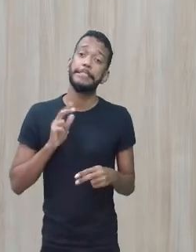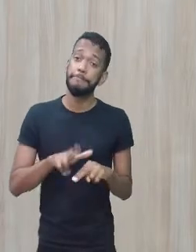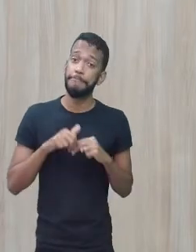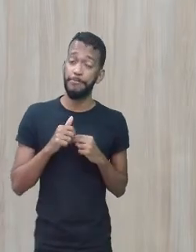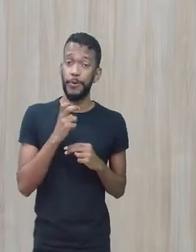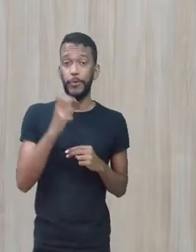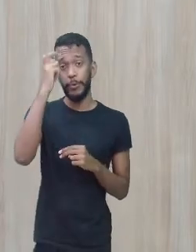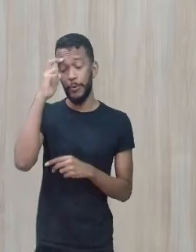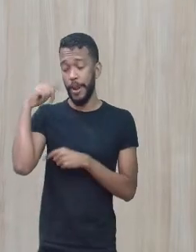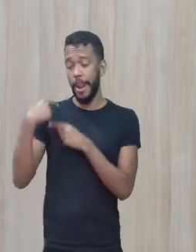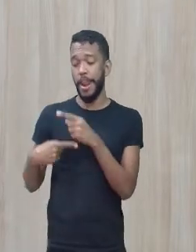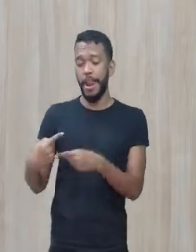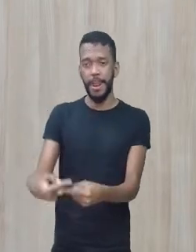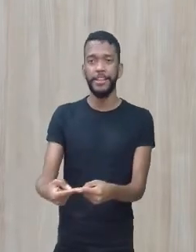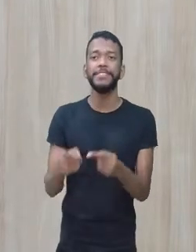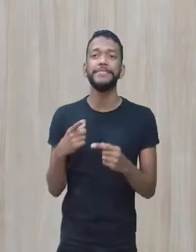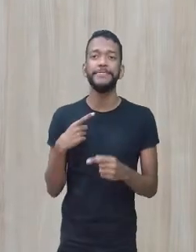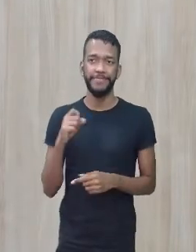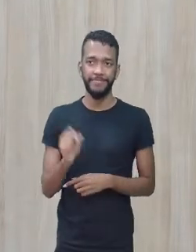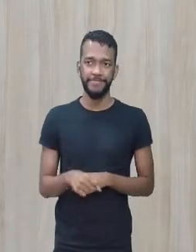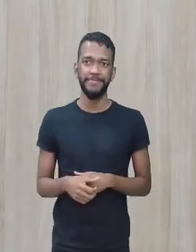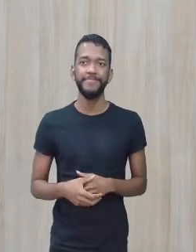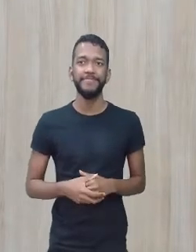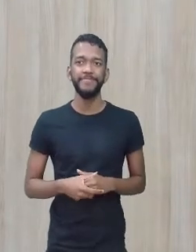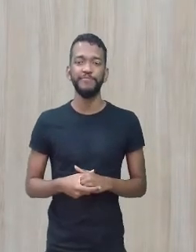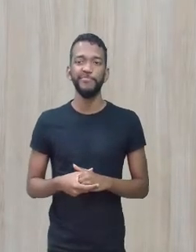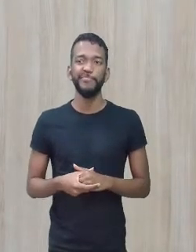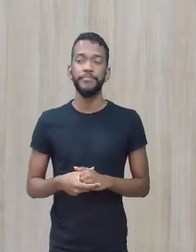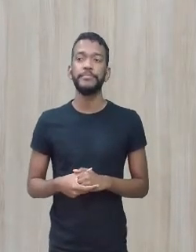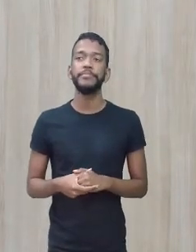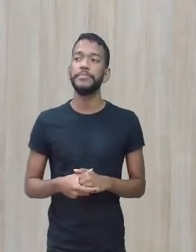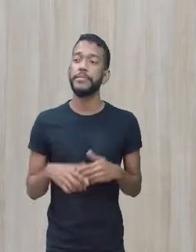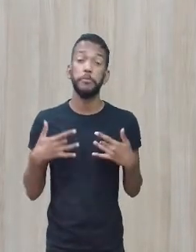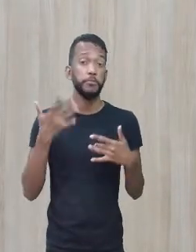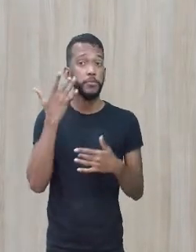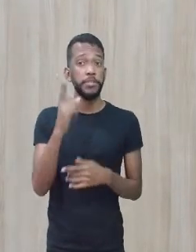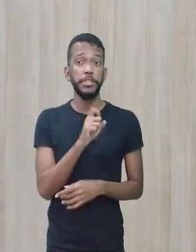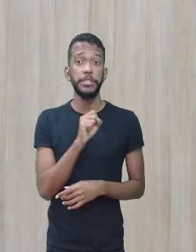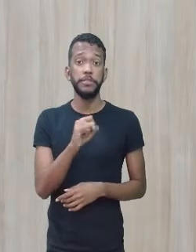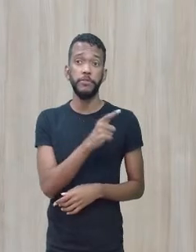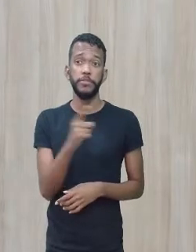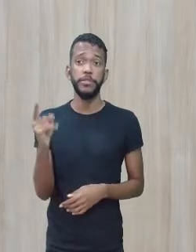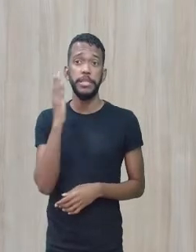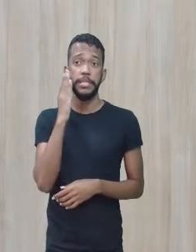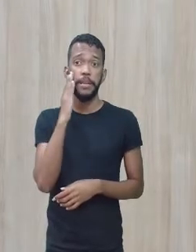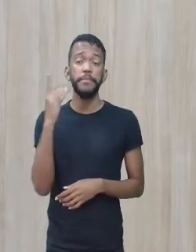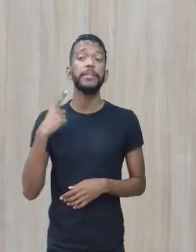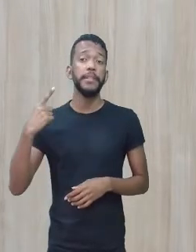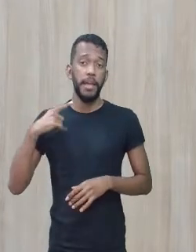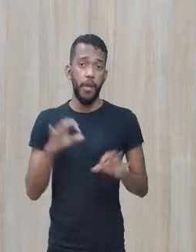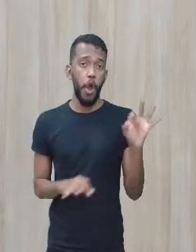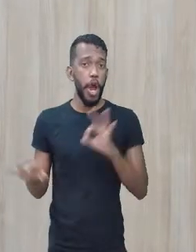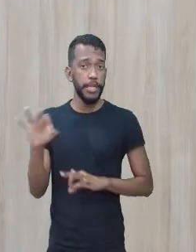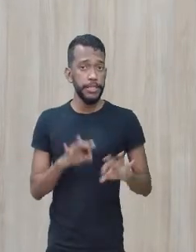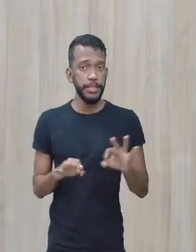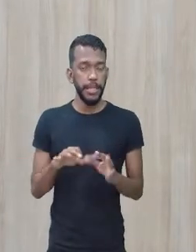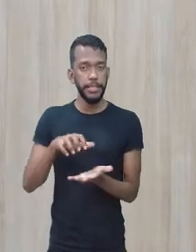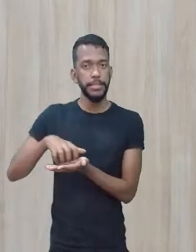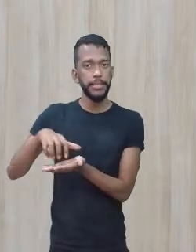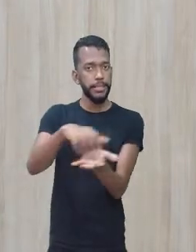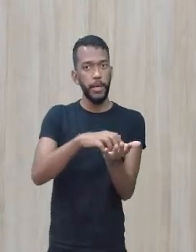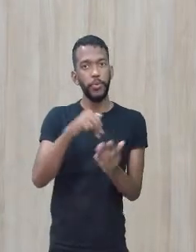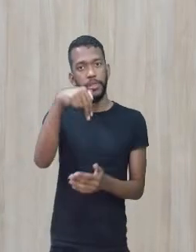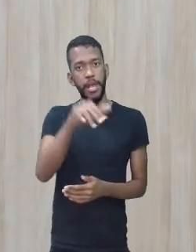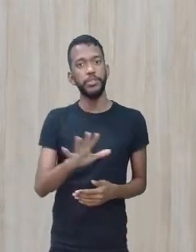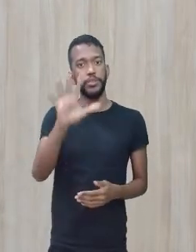ela é passada de geração em geração. Não sei se vocês sabem, mas existem organismos, né,